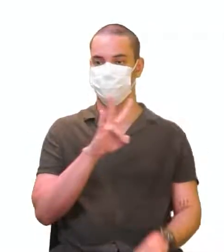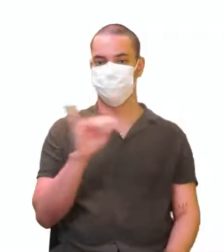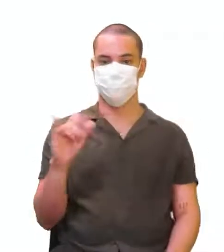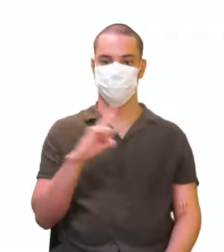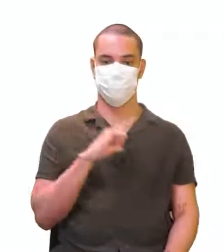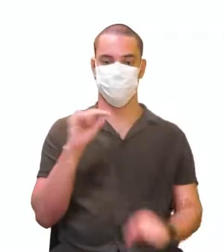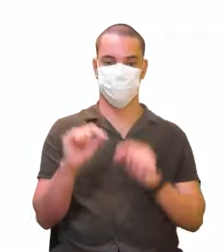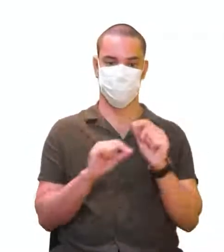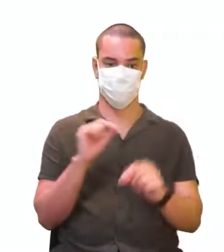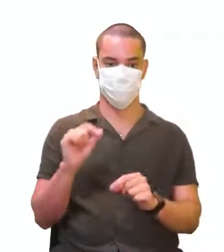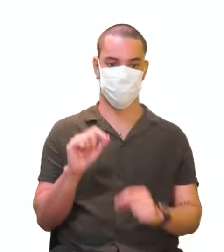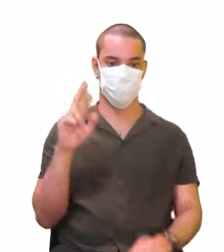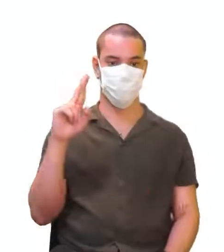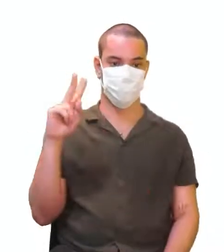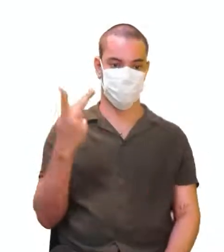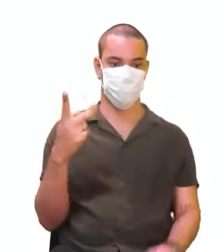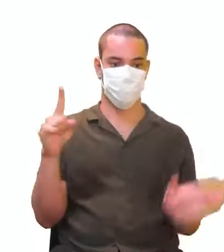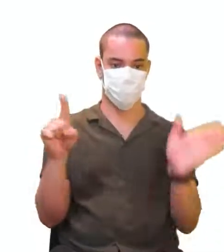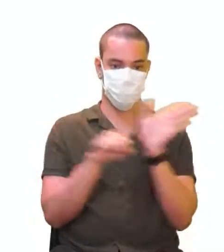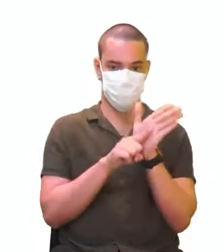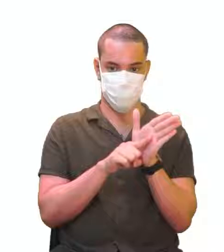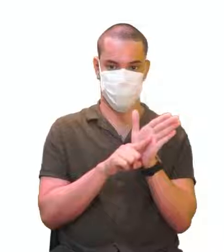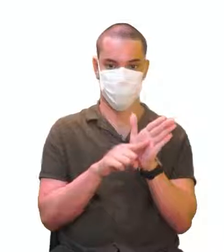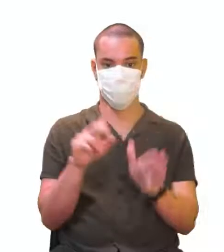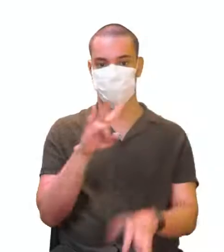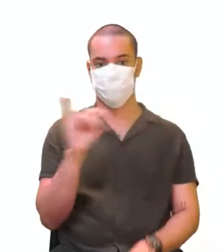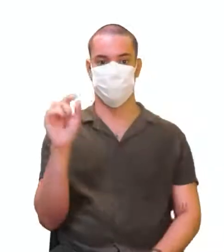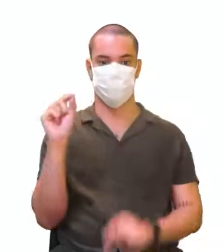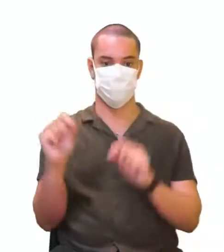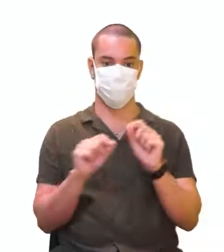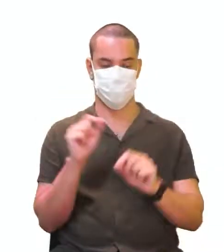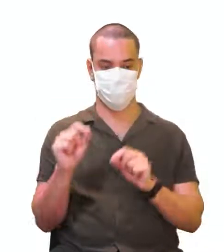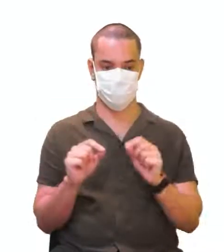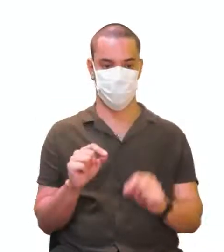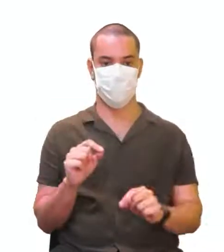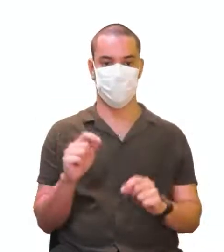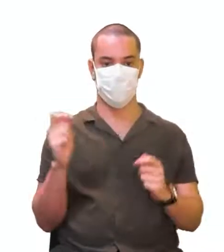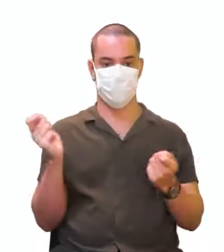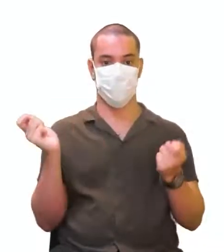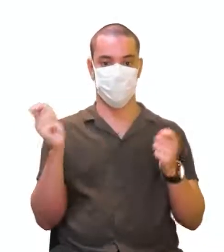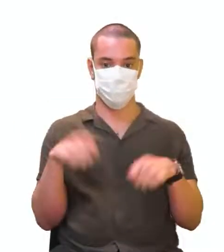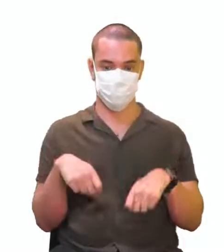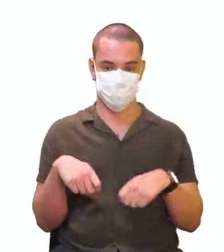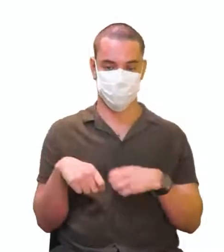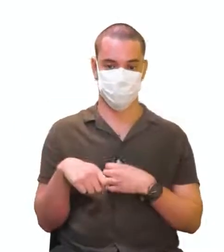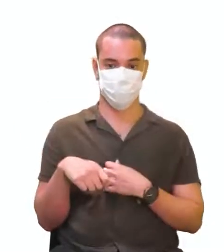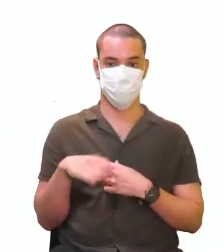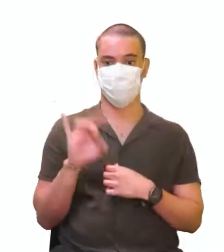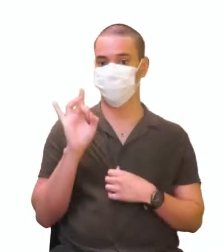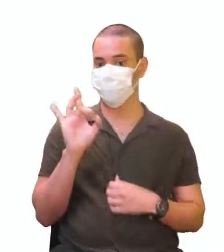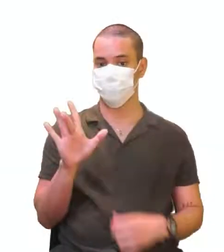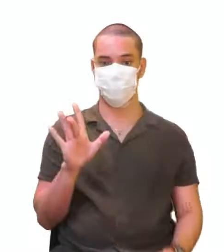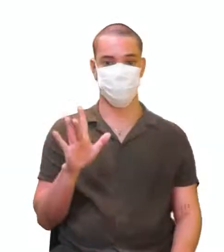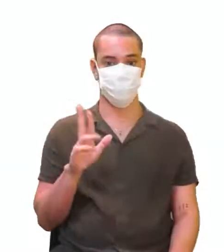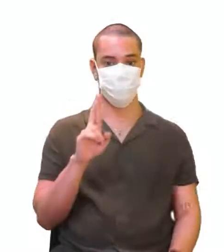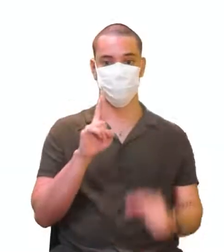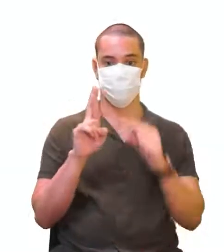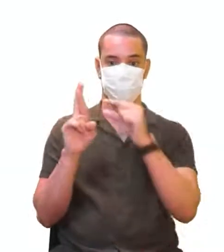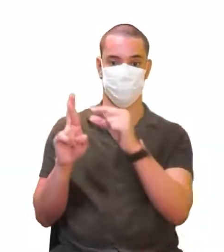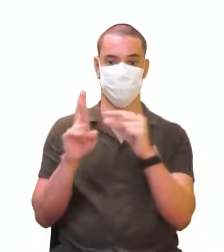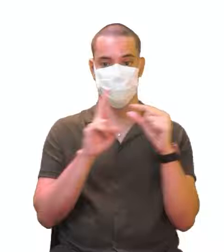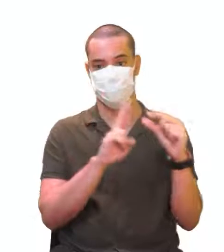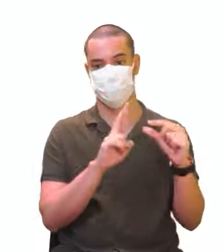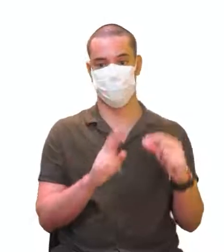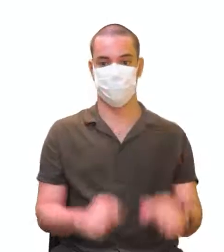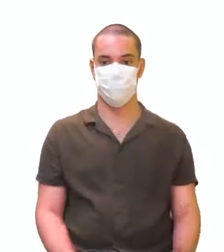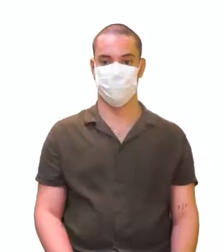no caso, o RH negativo, ou ele vai ser, né? Ou ele vai ser não. Ele só pode ser... obrigada,